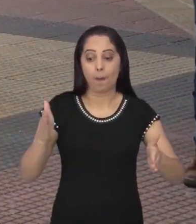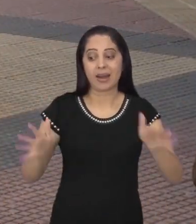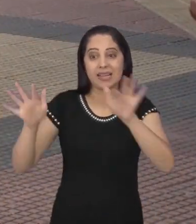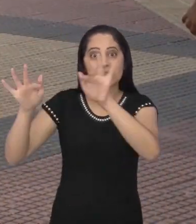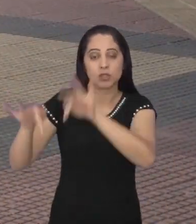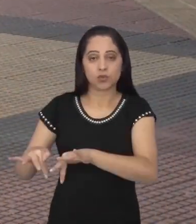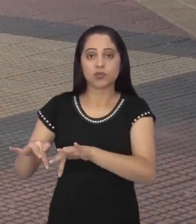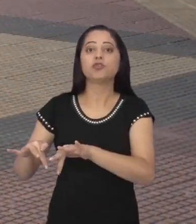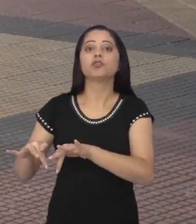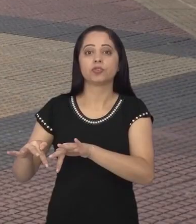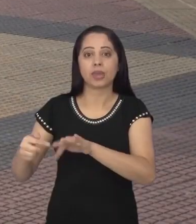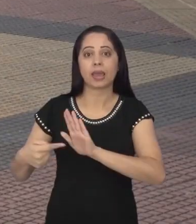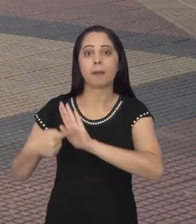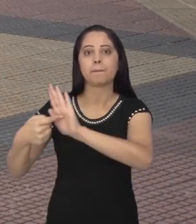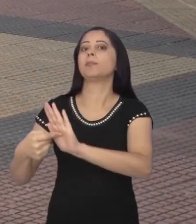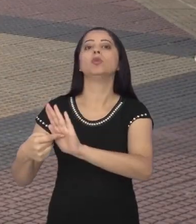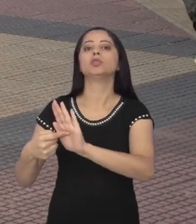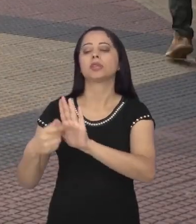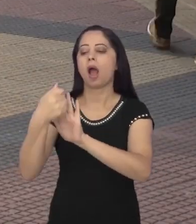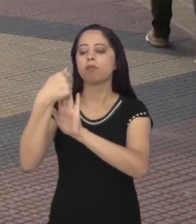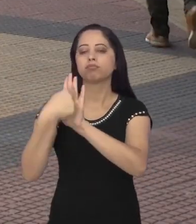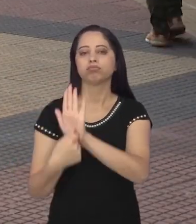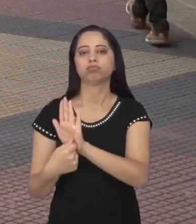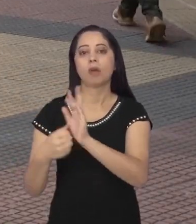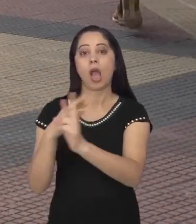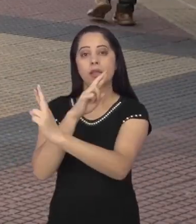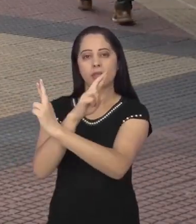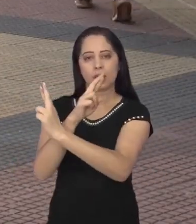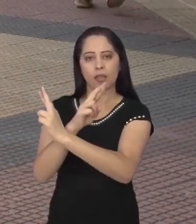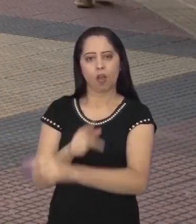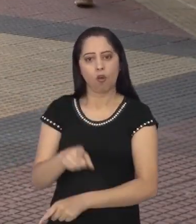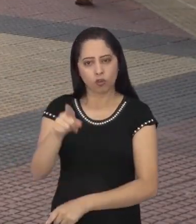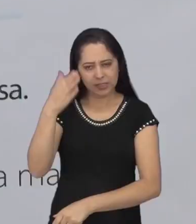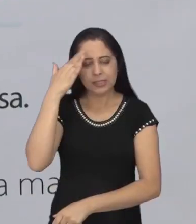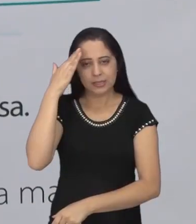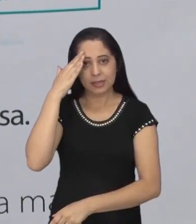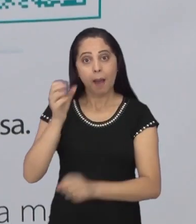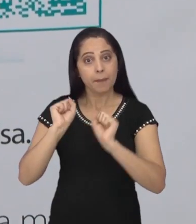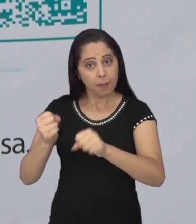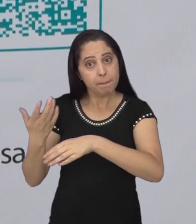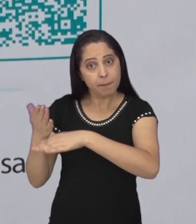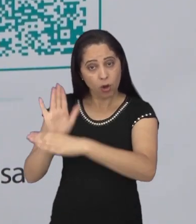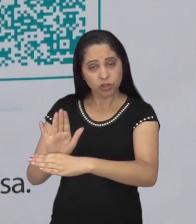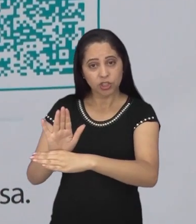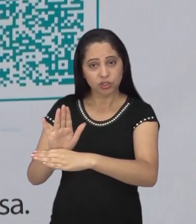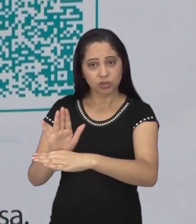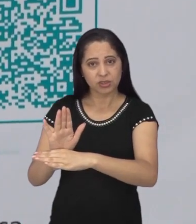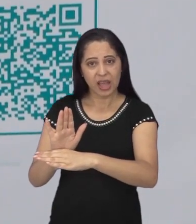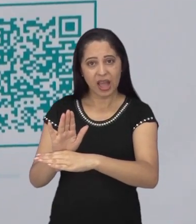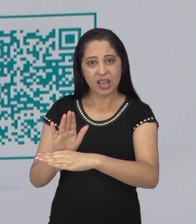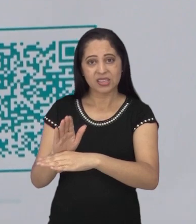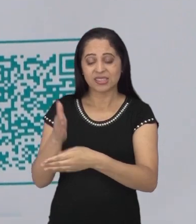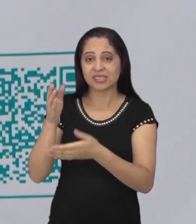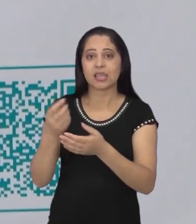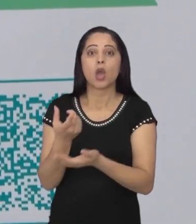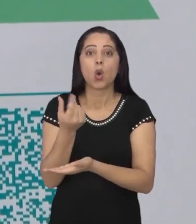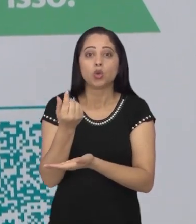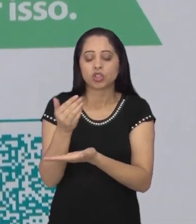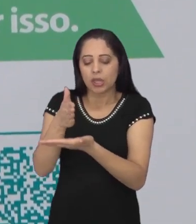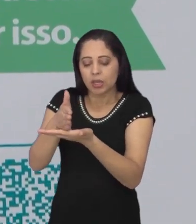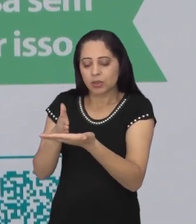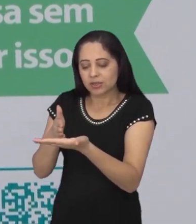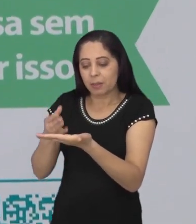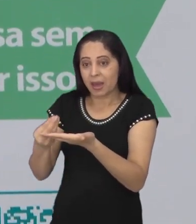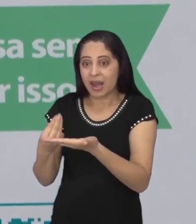prazo final para a entrega da declaração do imposto de renda. E você sabia que pode ajudar o próximo doando uma parte do